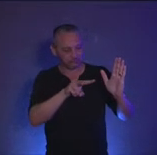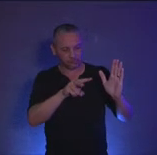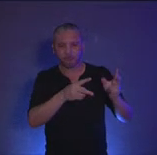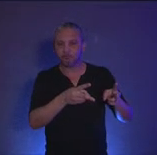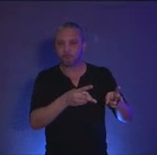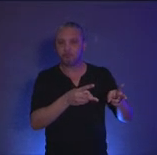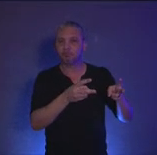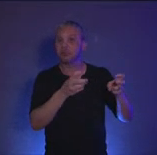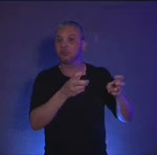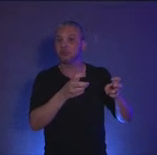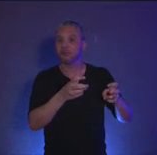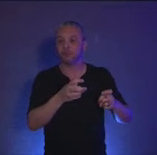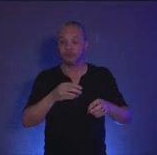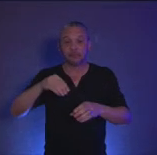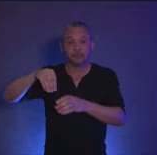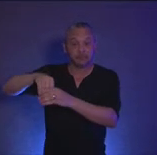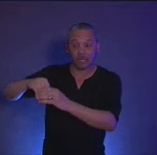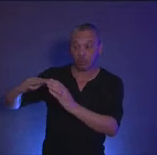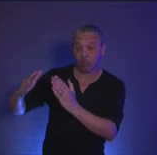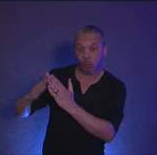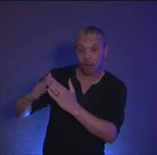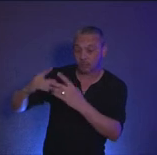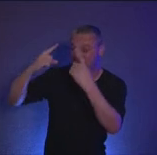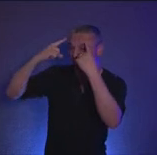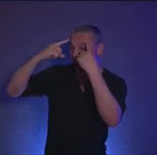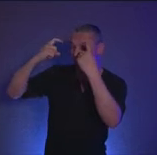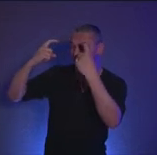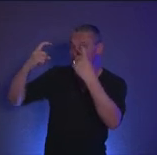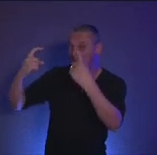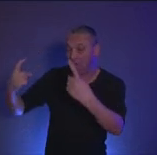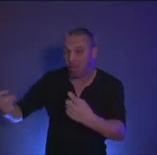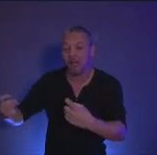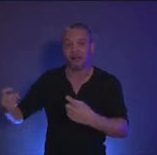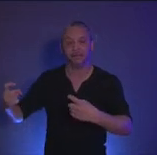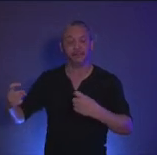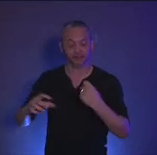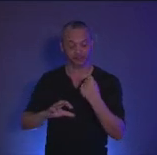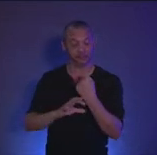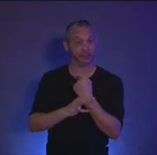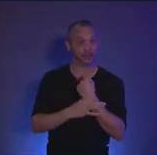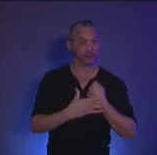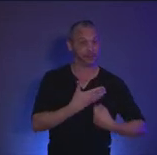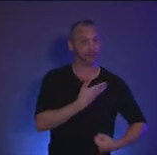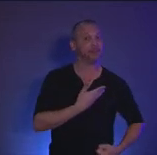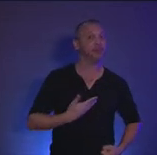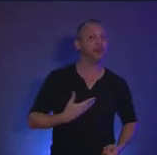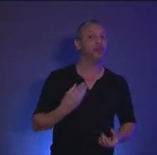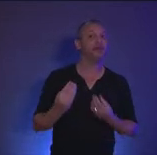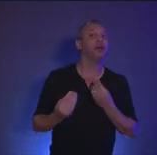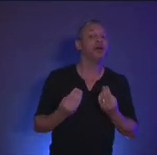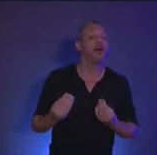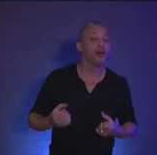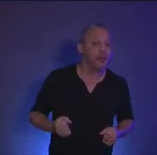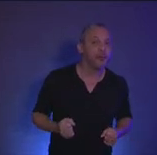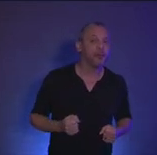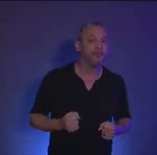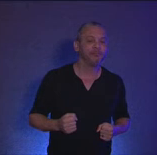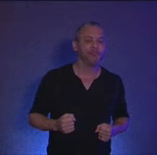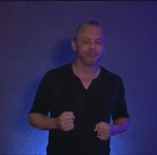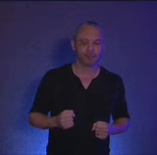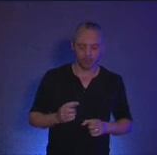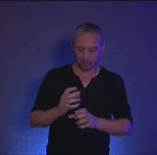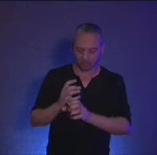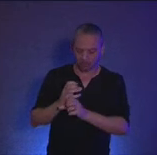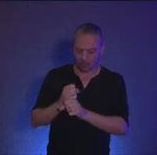que nesses casos de violência doméstica, a segurança pública ela não